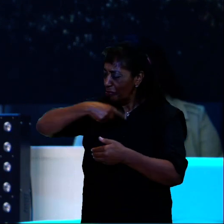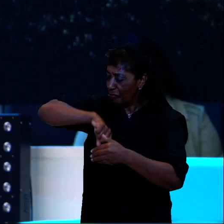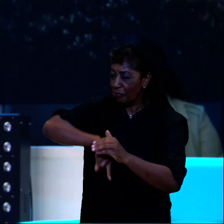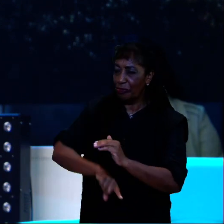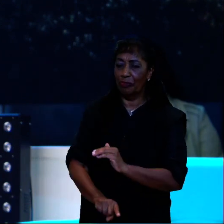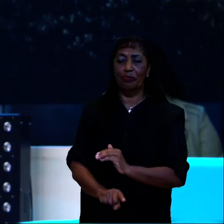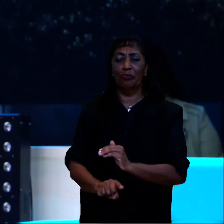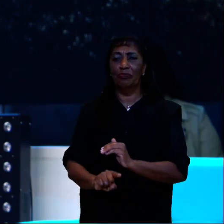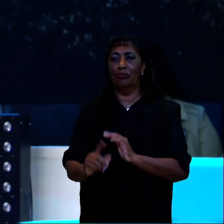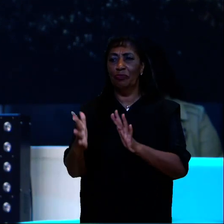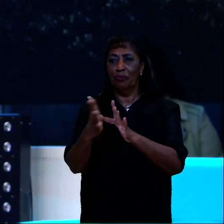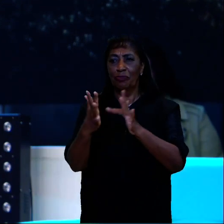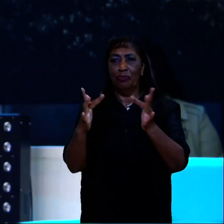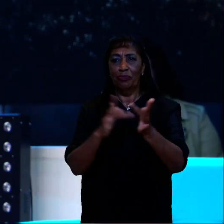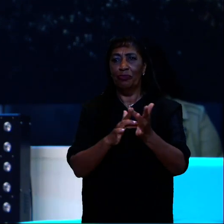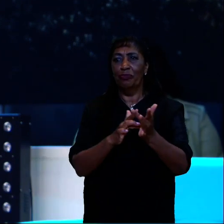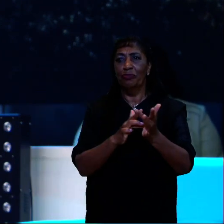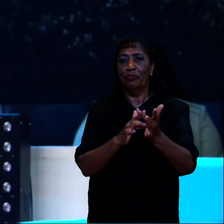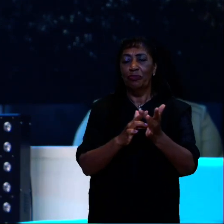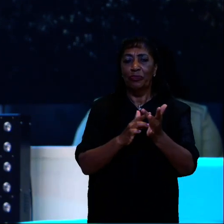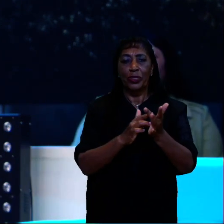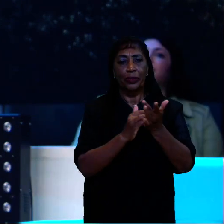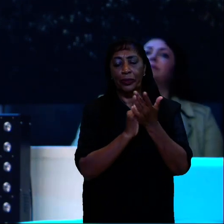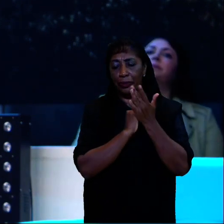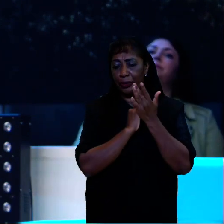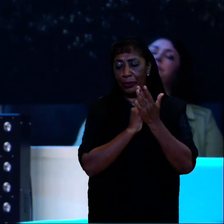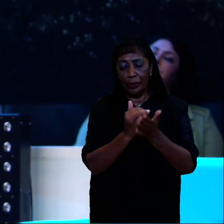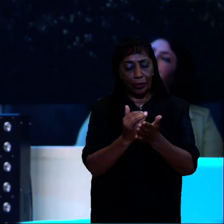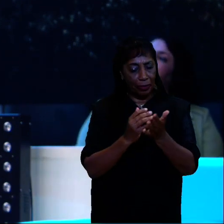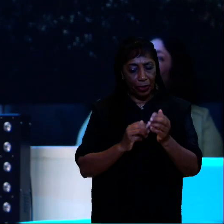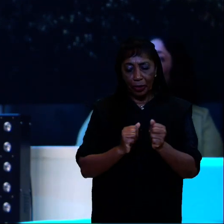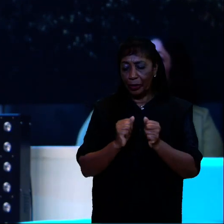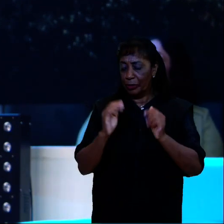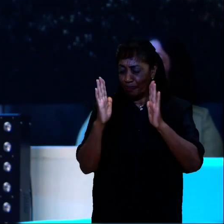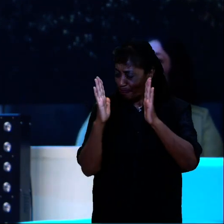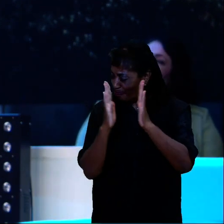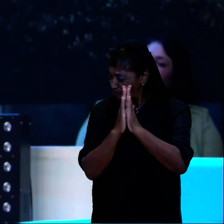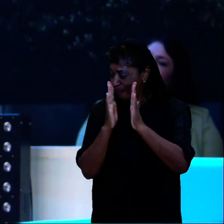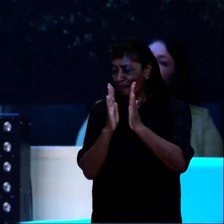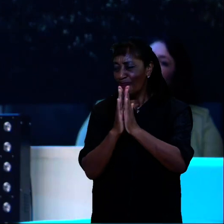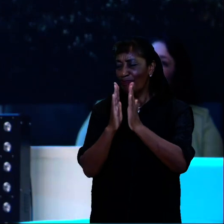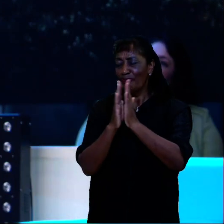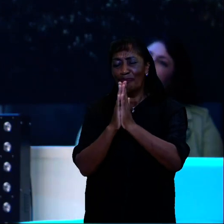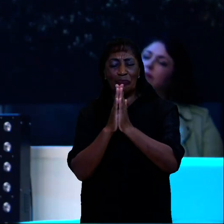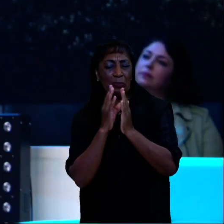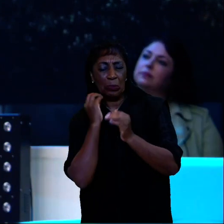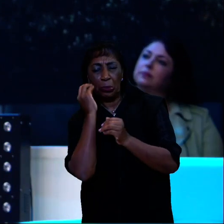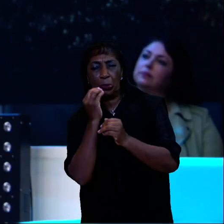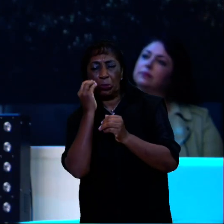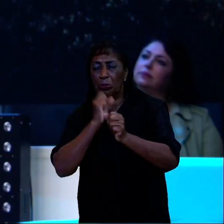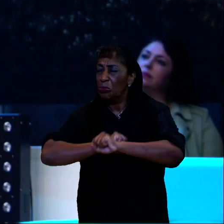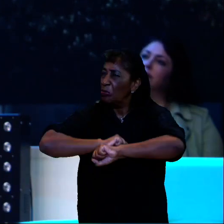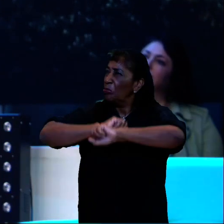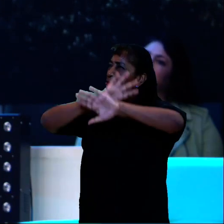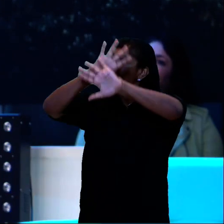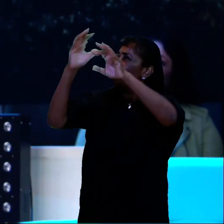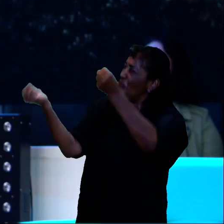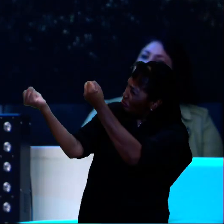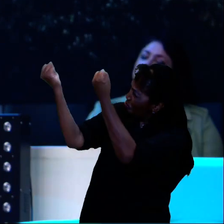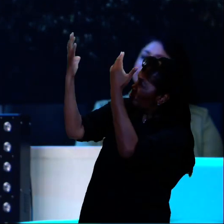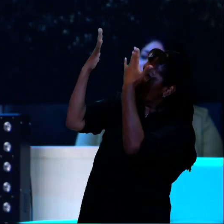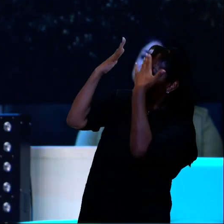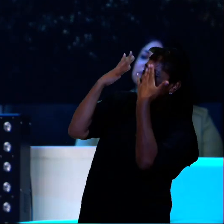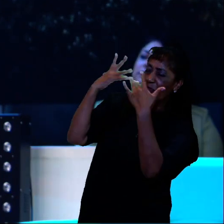estivermos entrando dentro da tenda do encontro para ali experimentarmos a glória do Senhor se revelando. Eu não tenho dúvida